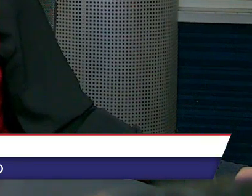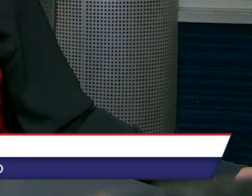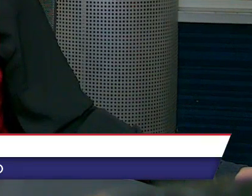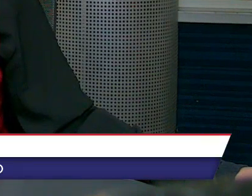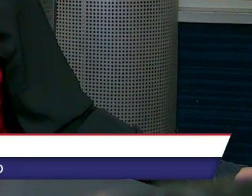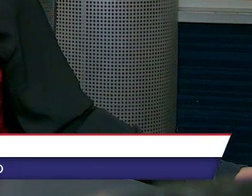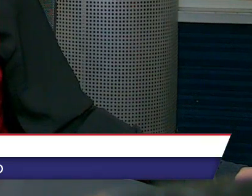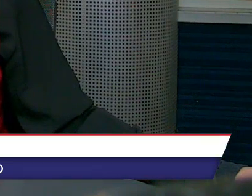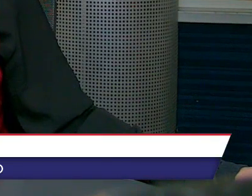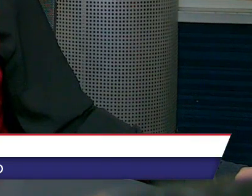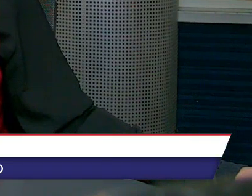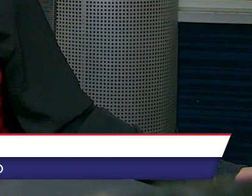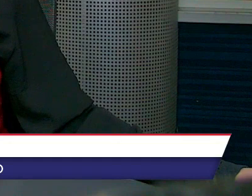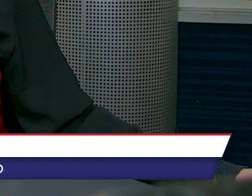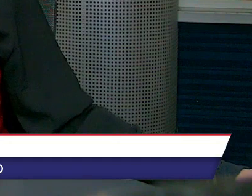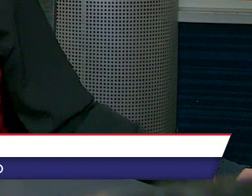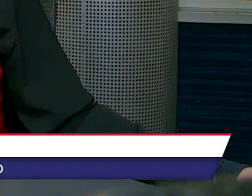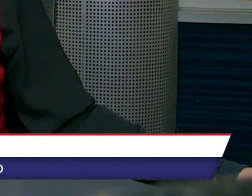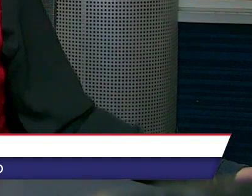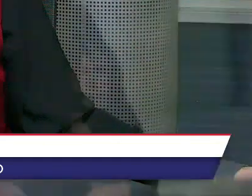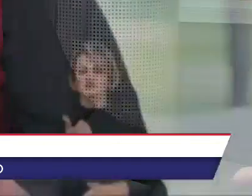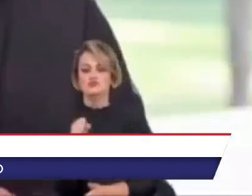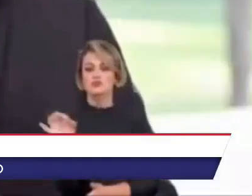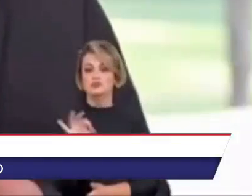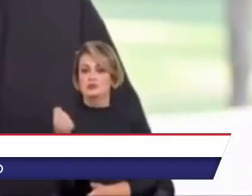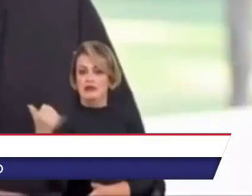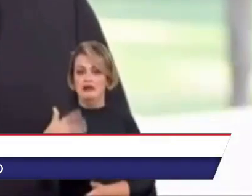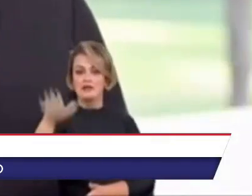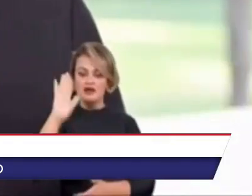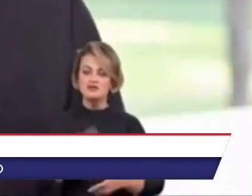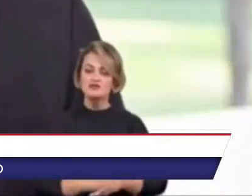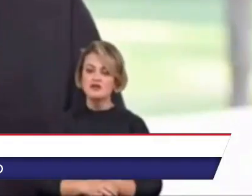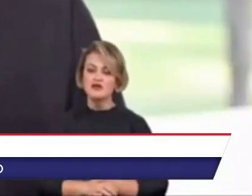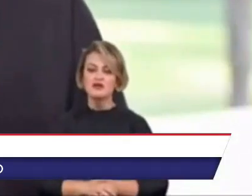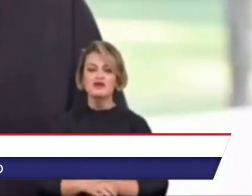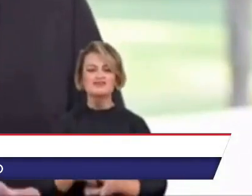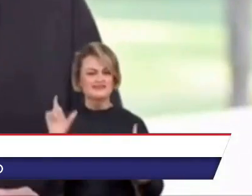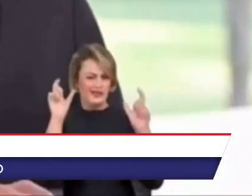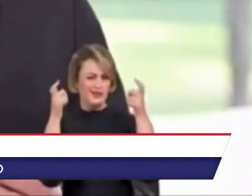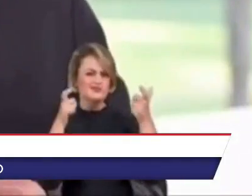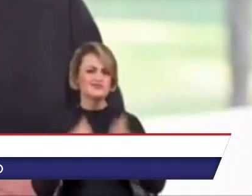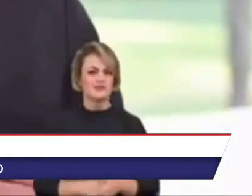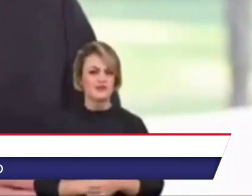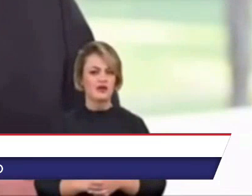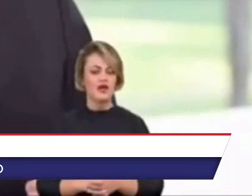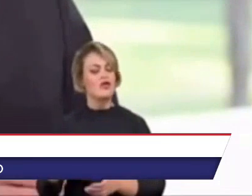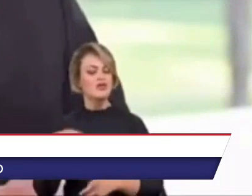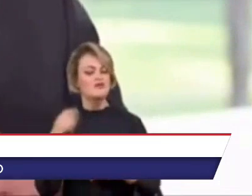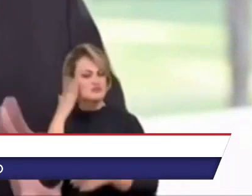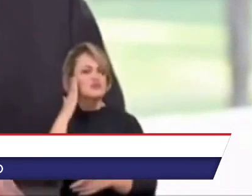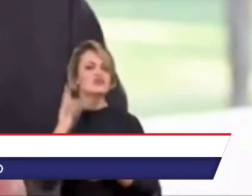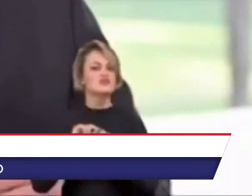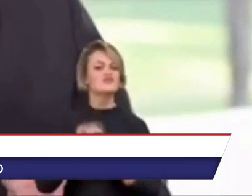a falar sobre a relação com o agronegócio. Eu tenho noção do que nós fizemos, eu tenho noção que o problema deles